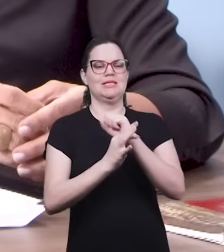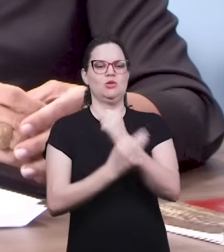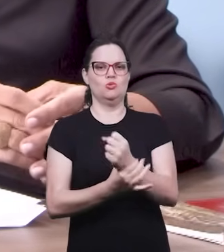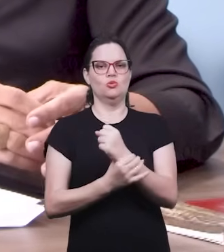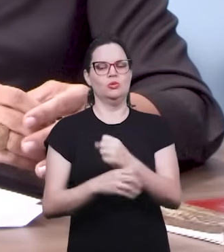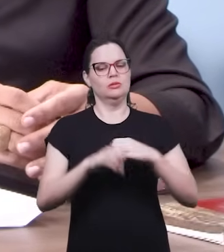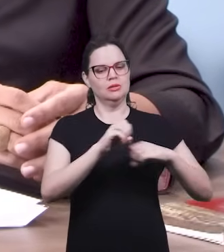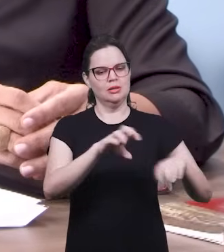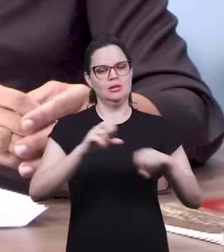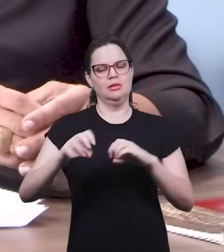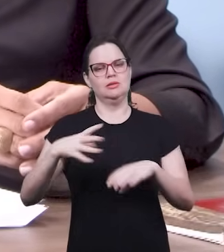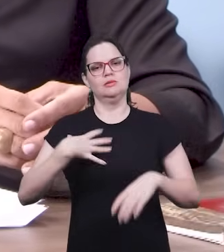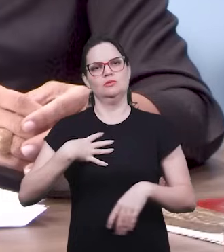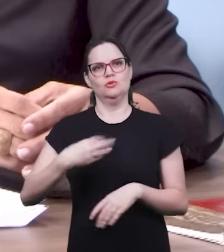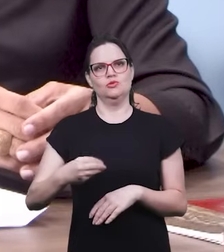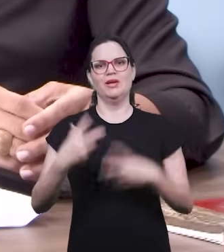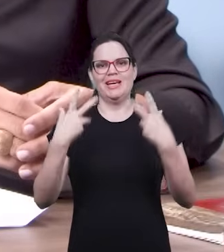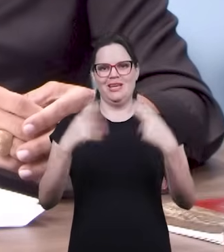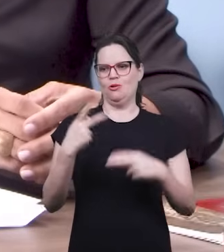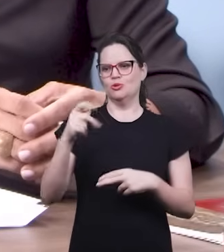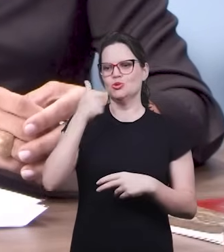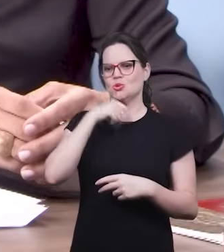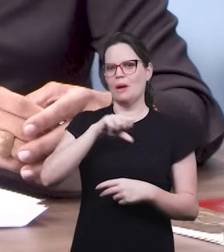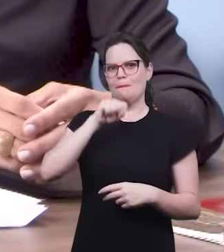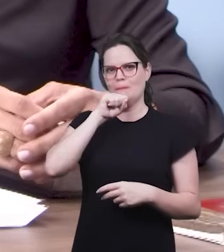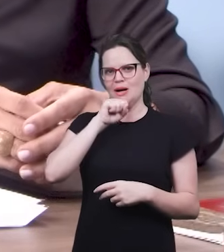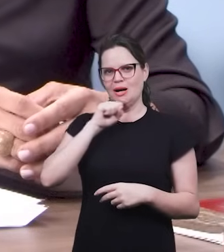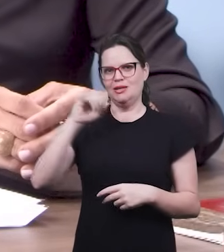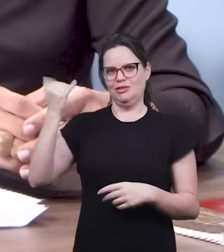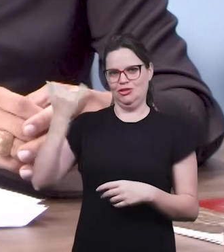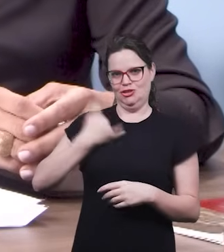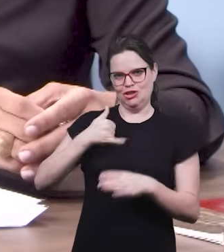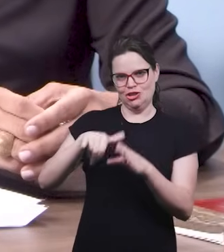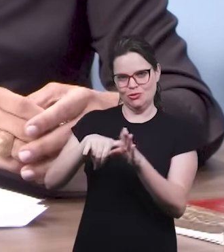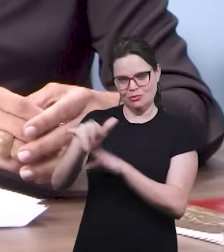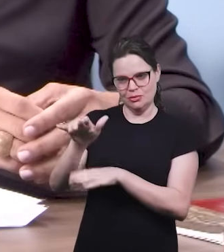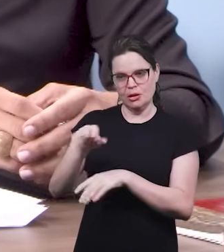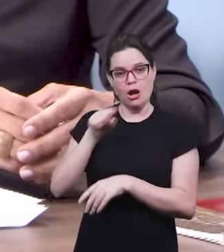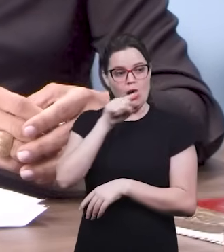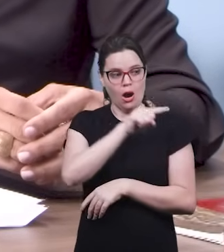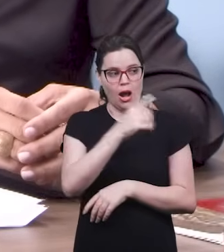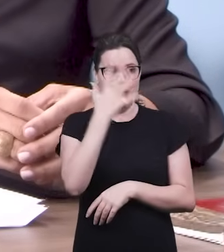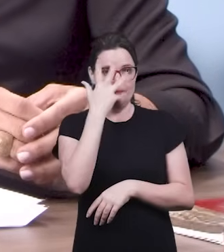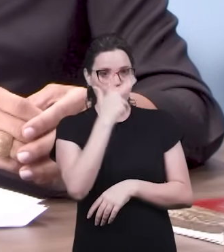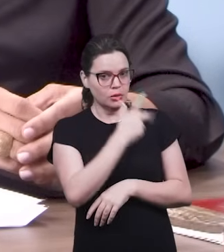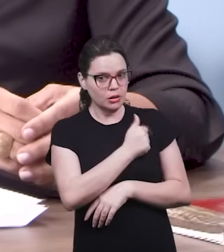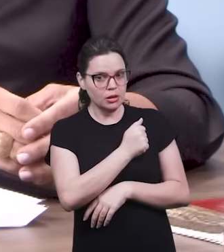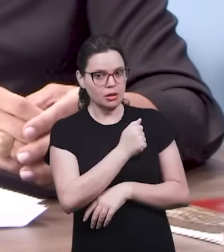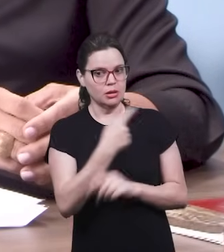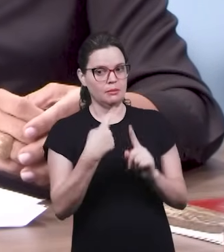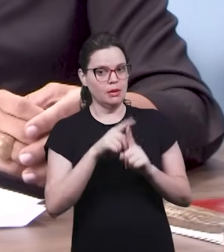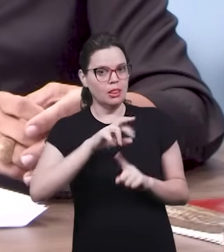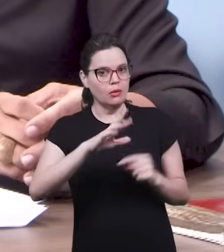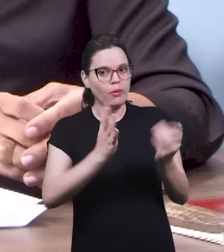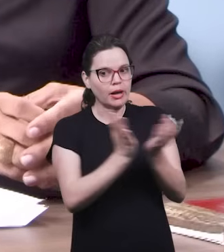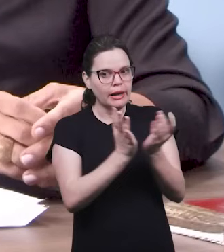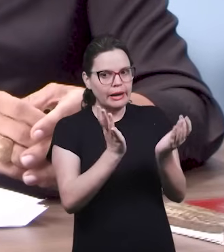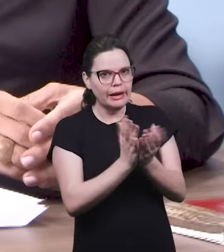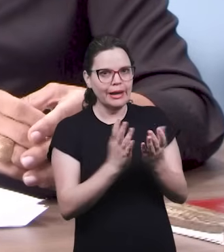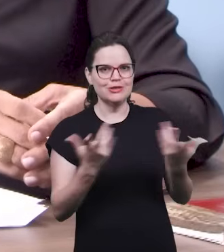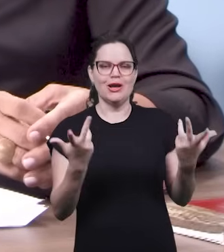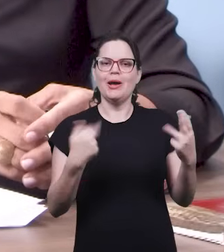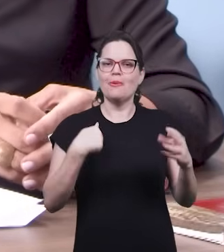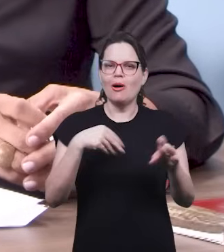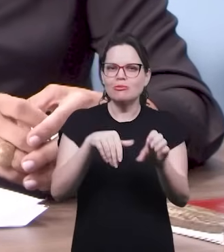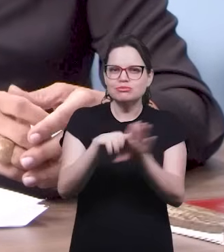mãe fez lá atrás, dizendo assim, olha, ela é habilidosa, é bonita, mas não é uma serva do Senhor. É.